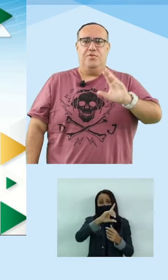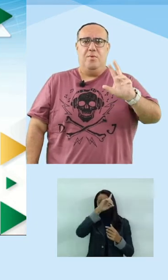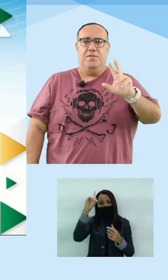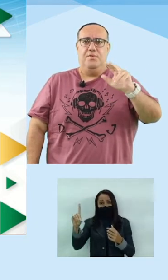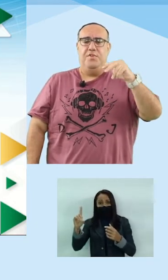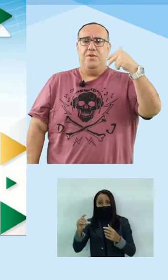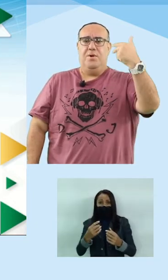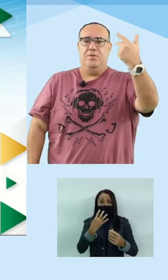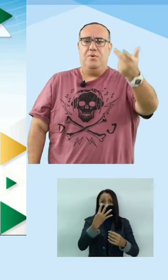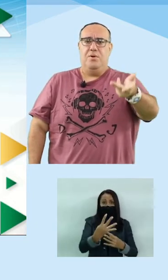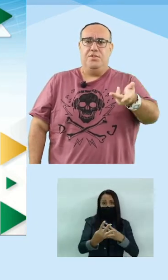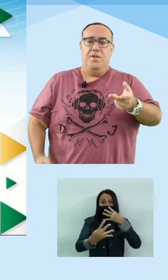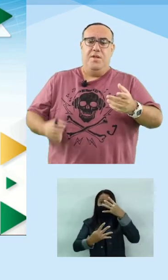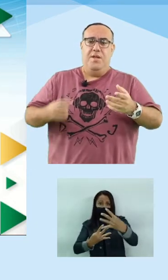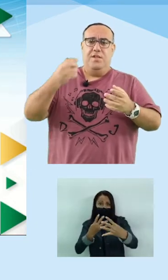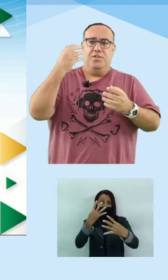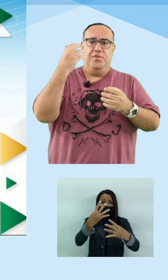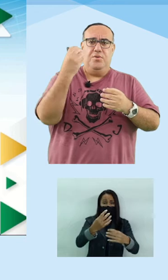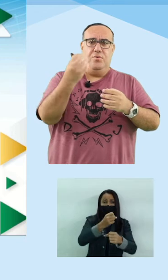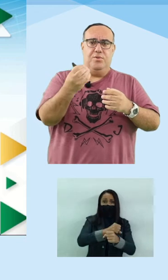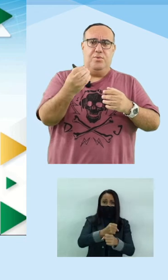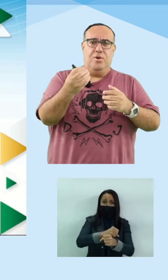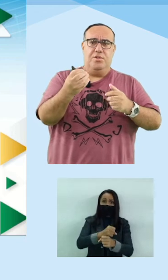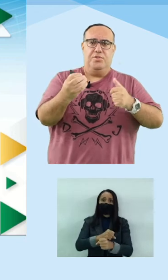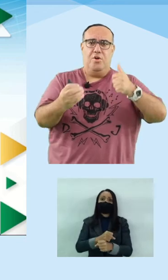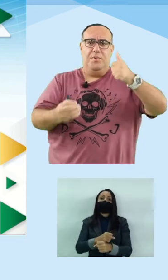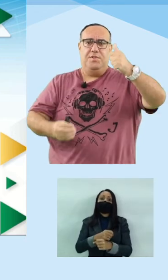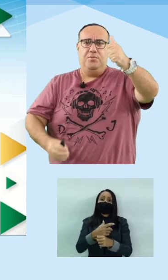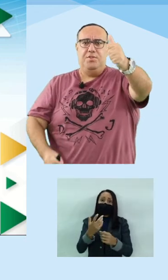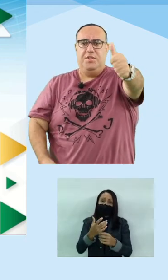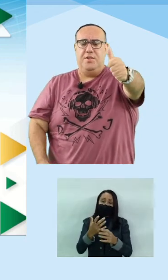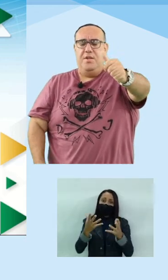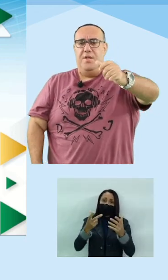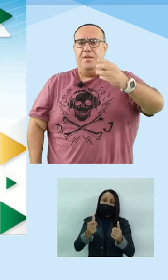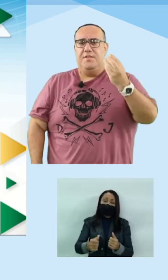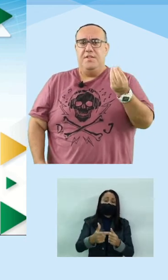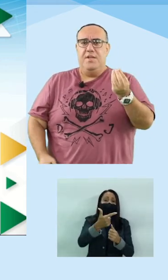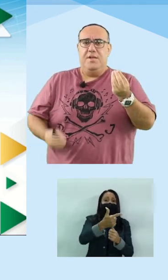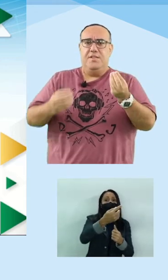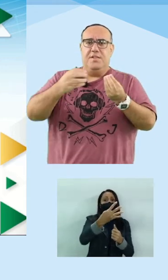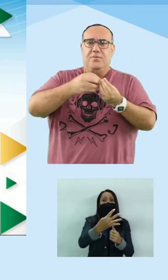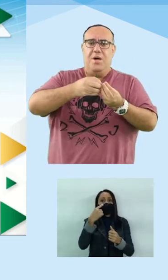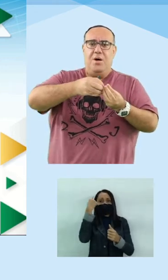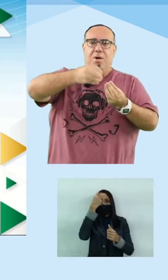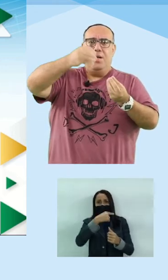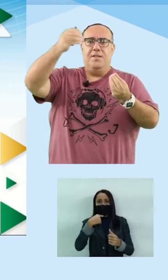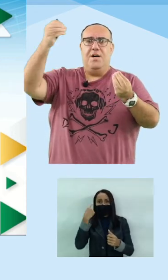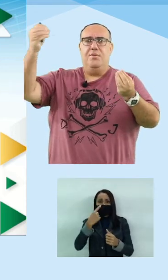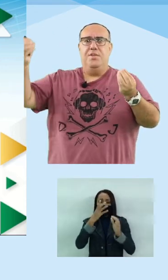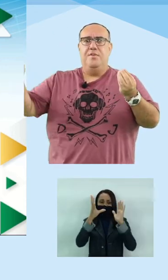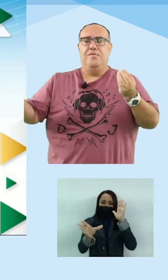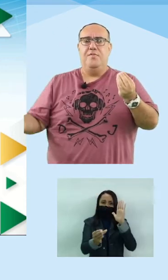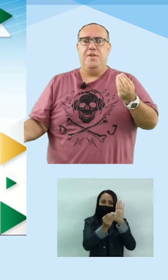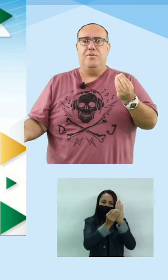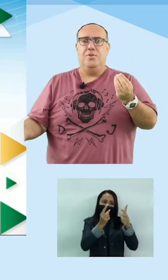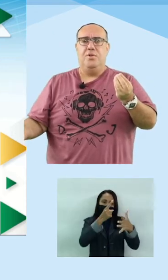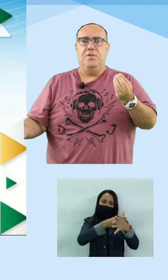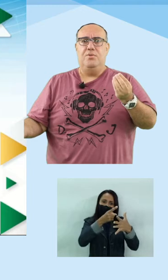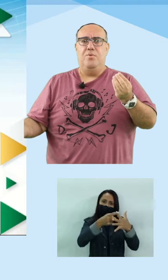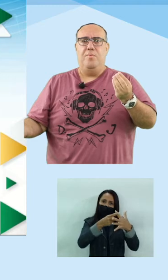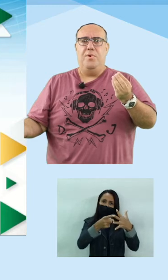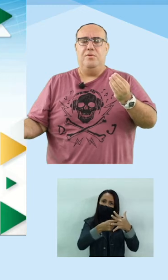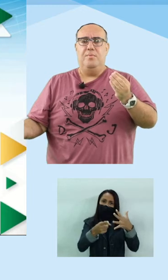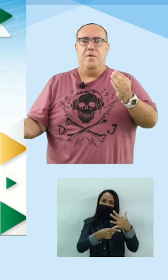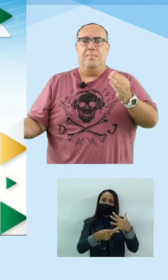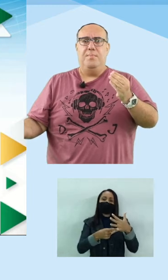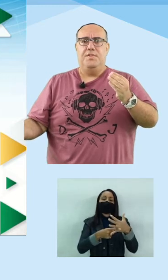anos, formam-se 24 horas. Essas 24 horas formam-se um dia, e esse dia é acrescentado ao calendário de fevereiro, tornando